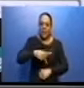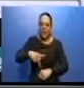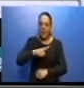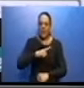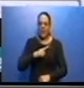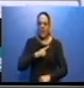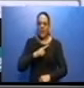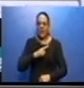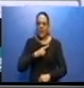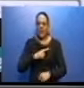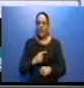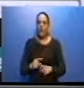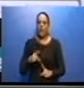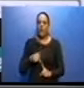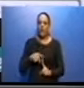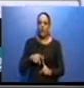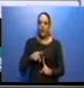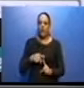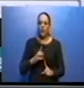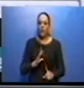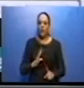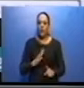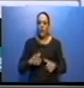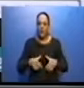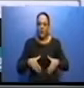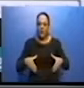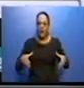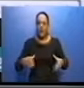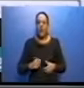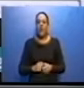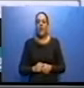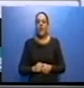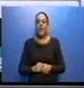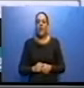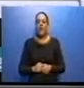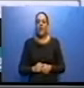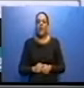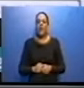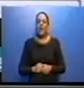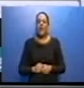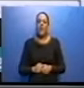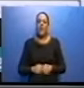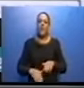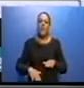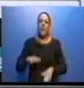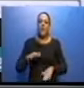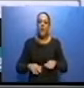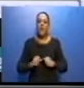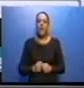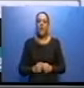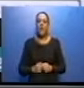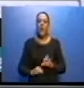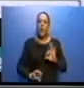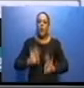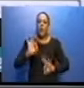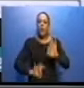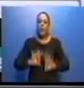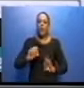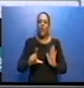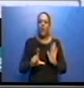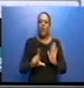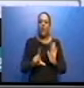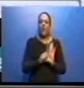aí dos governos dos estados, das assembleias legislativas estaduais, através de projetos de leis, que criam